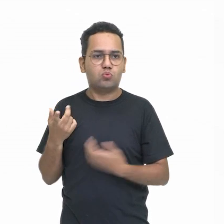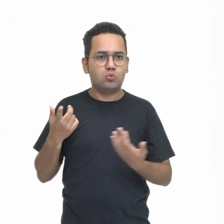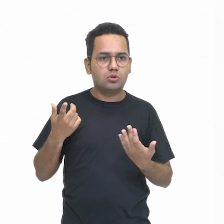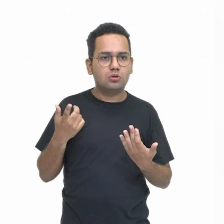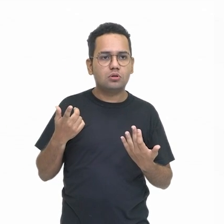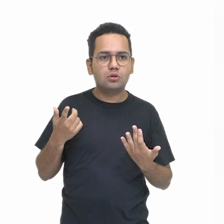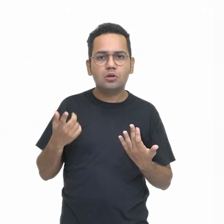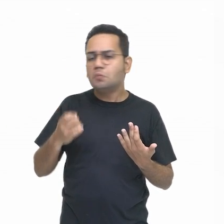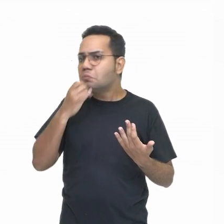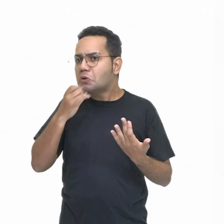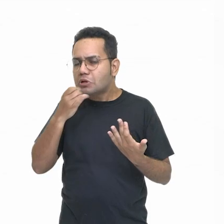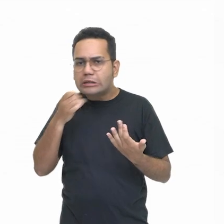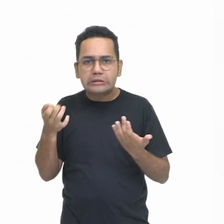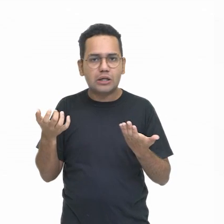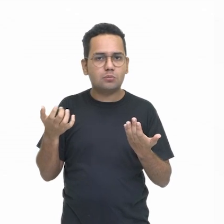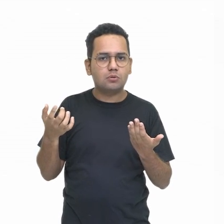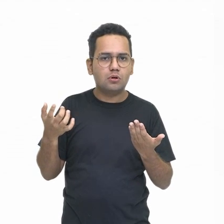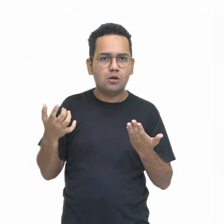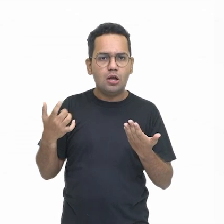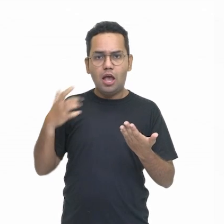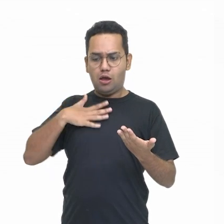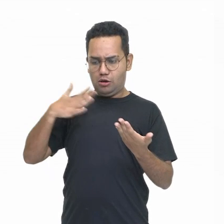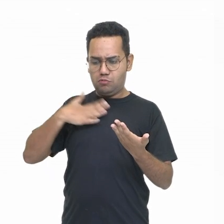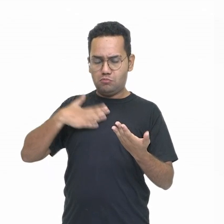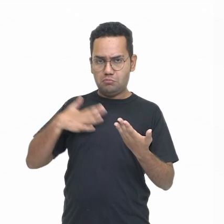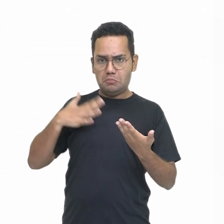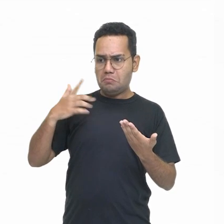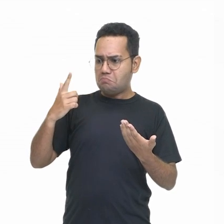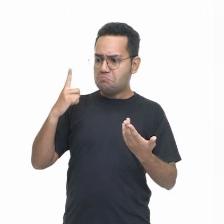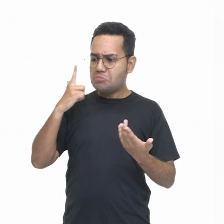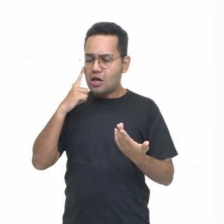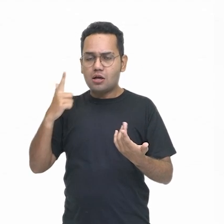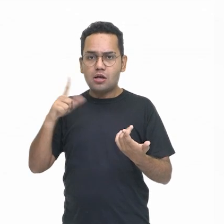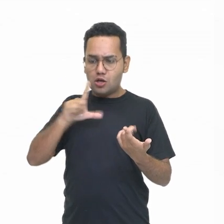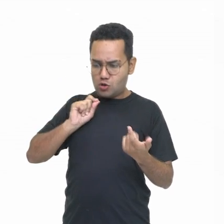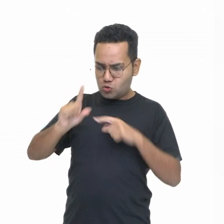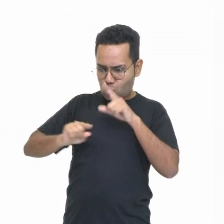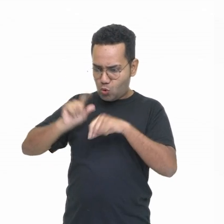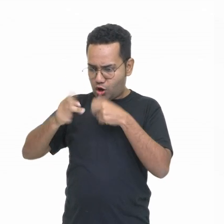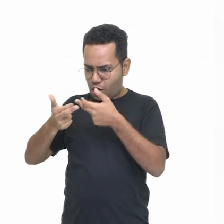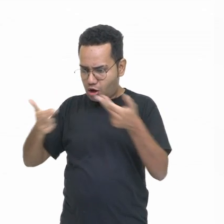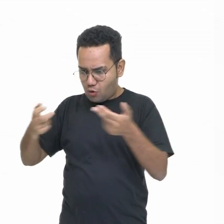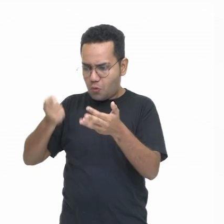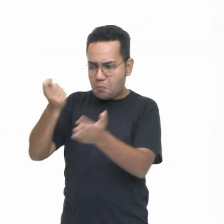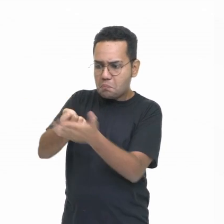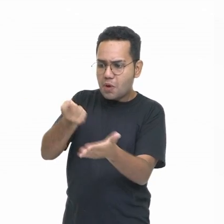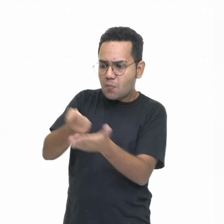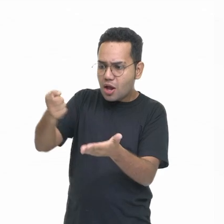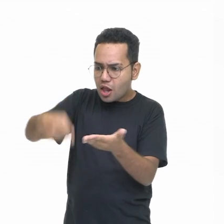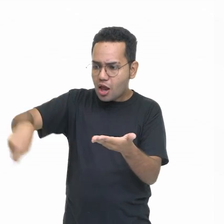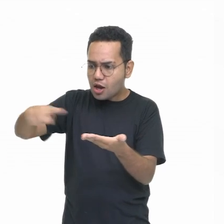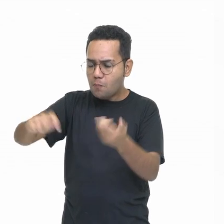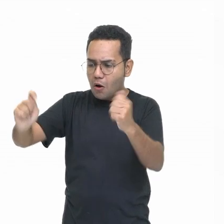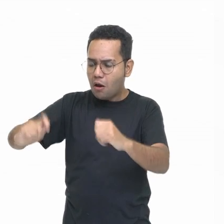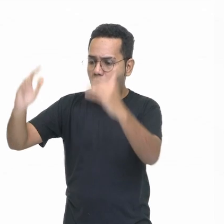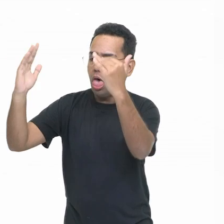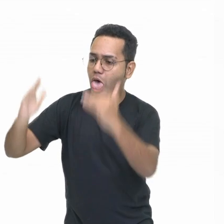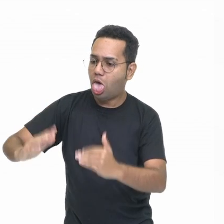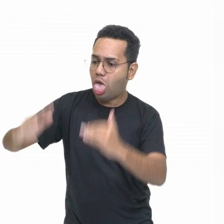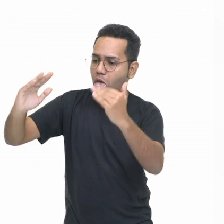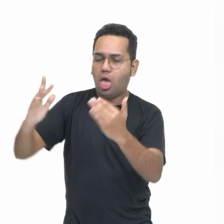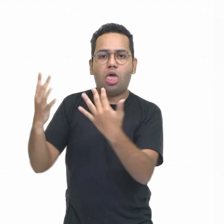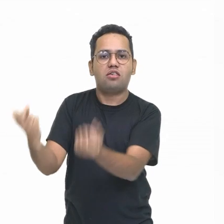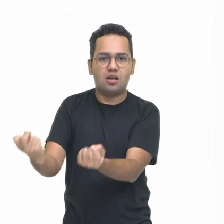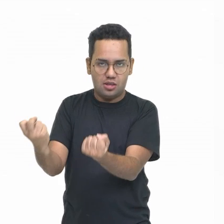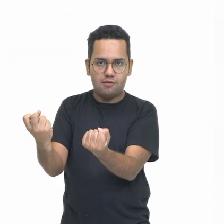então, usam a força, né, para subjugar os demais. Max Weber